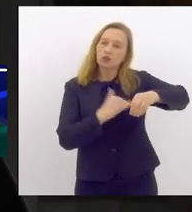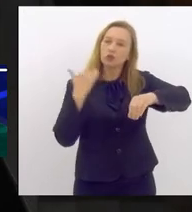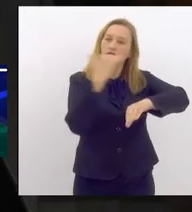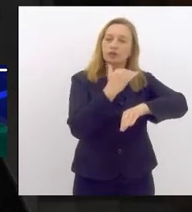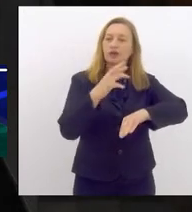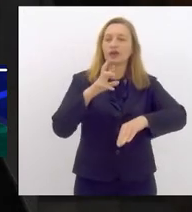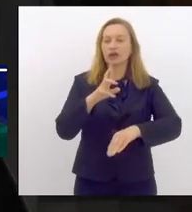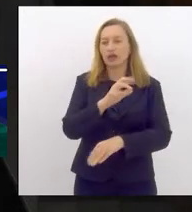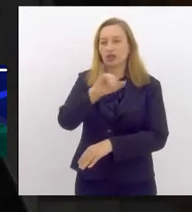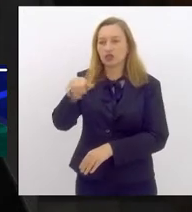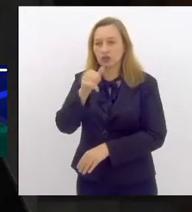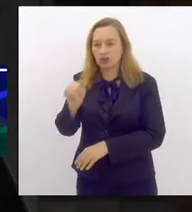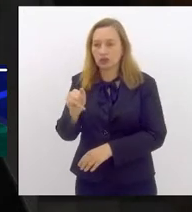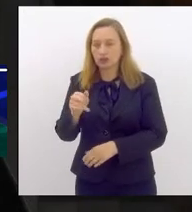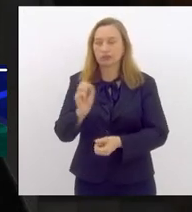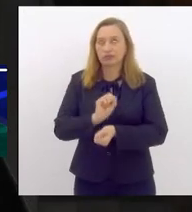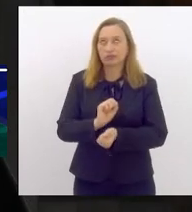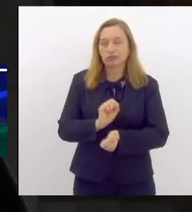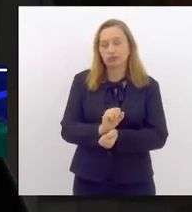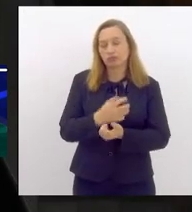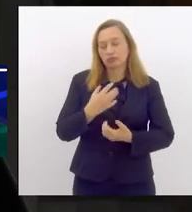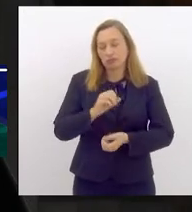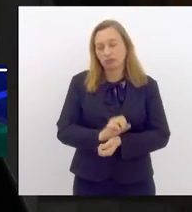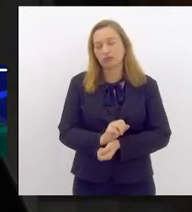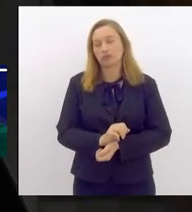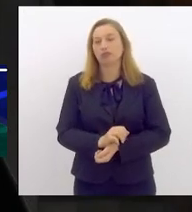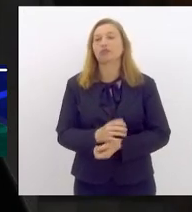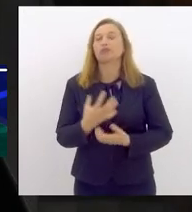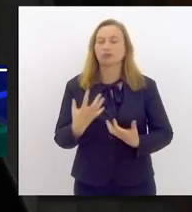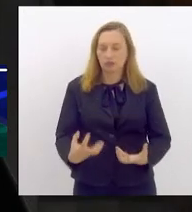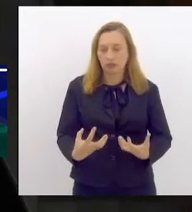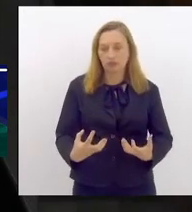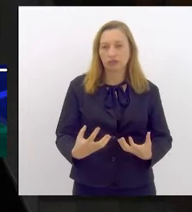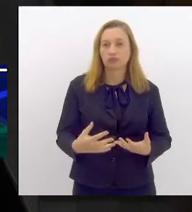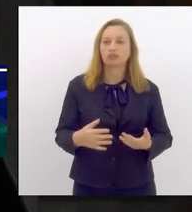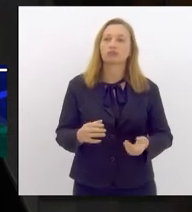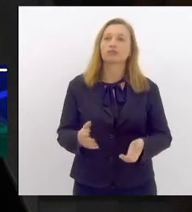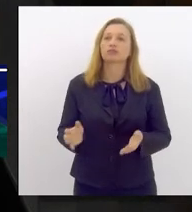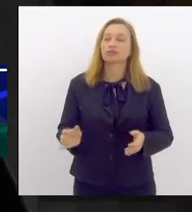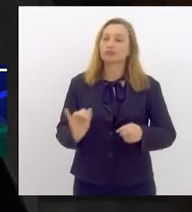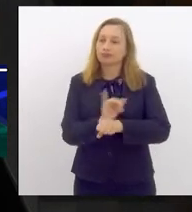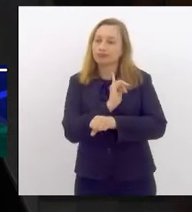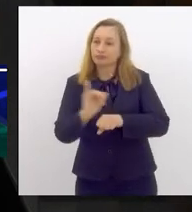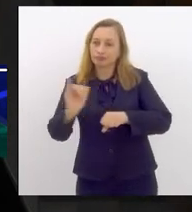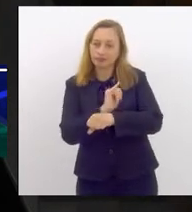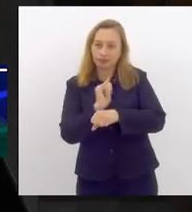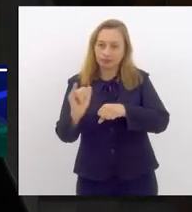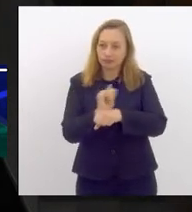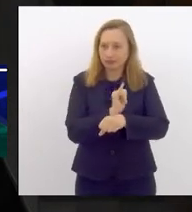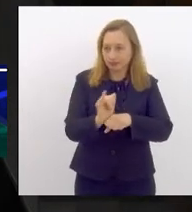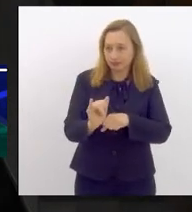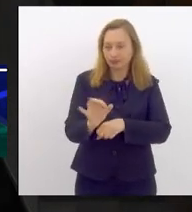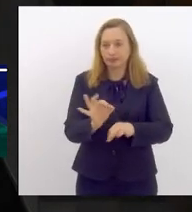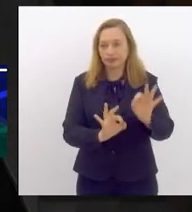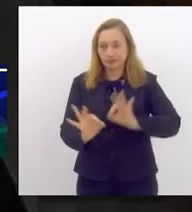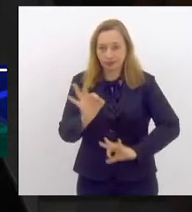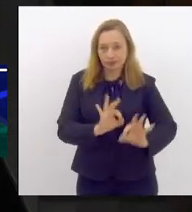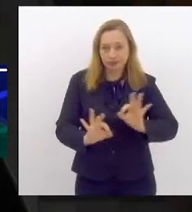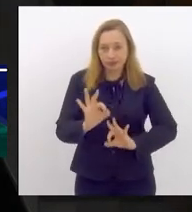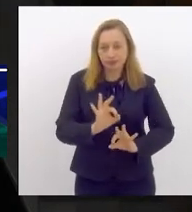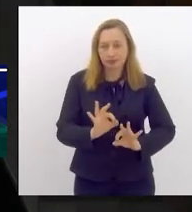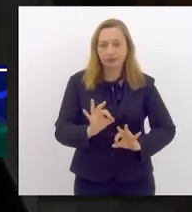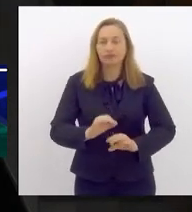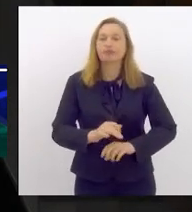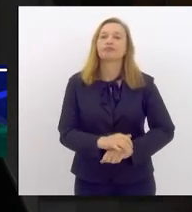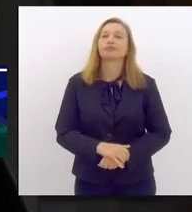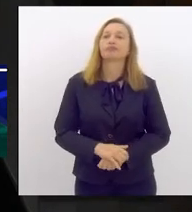cansados de esperar por uma iniciativa de planejamento estratégico da governança pública